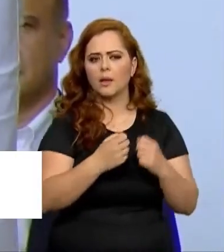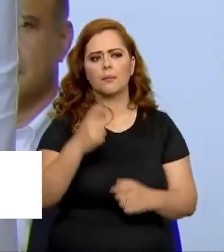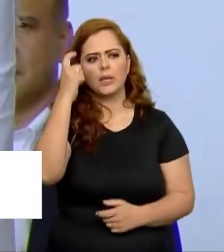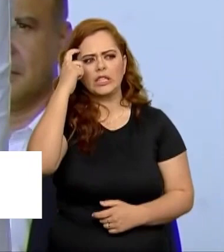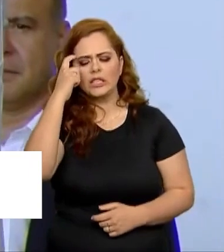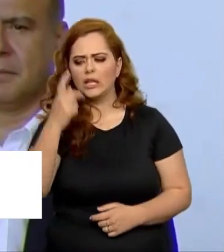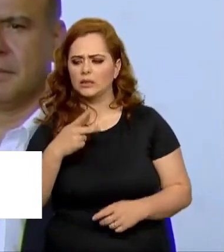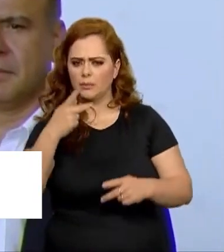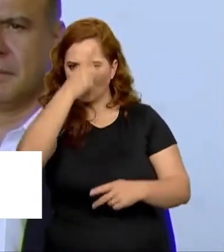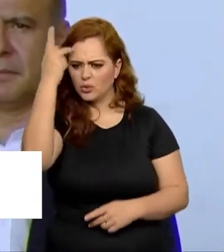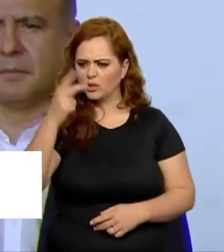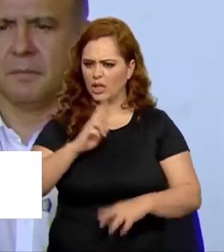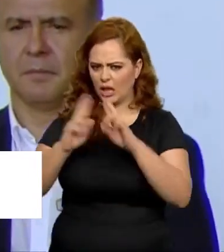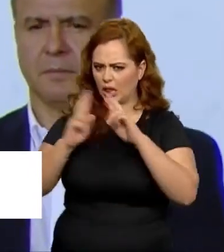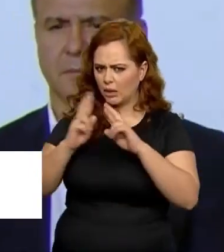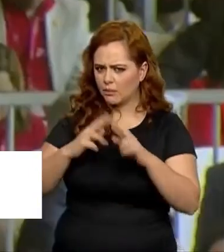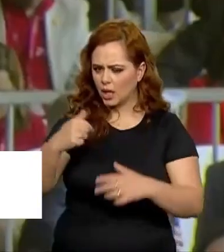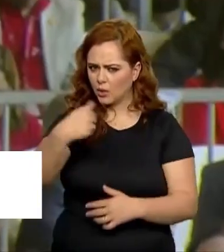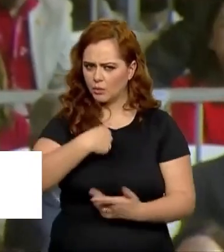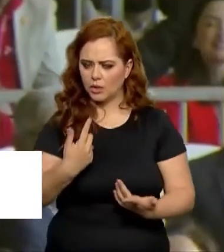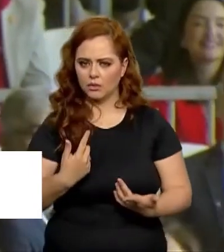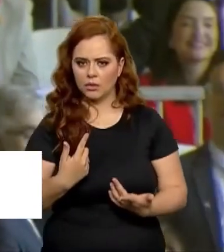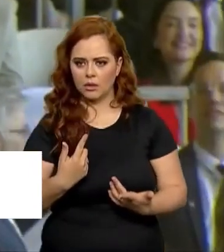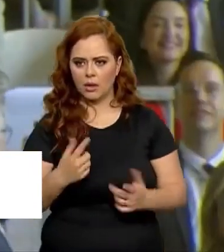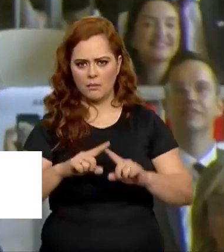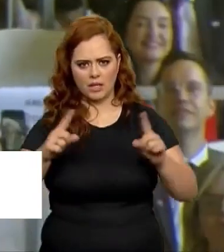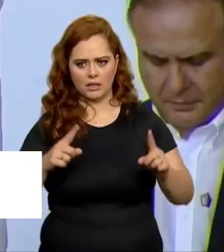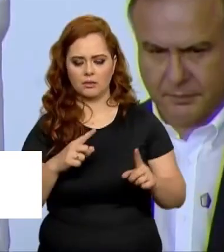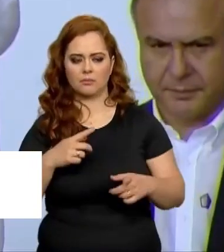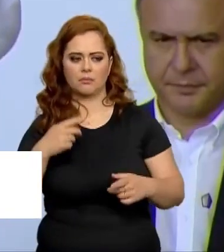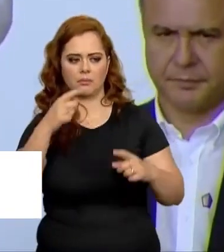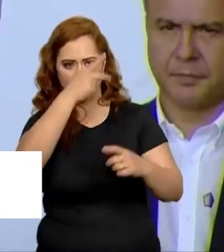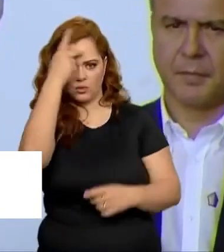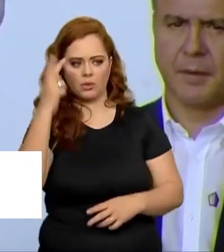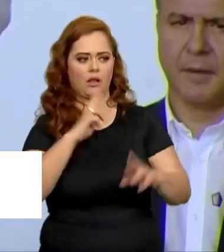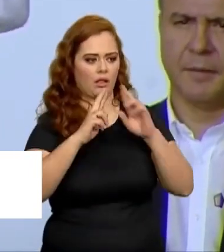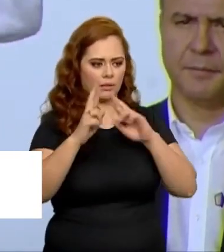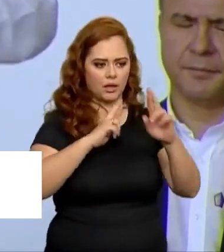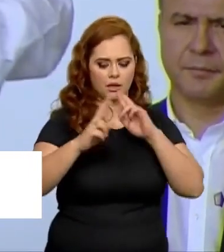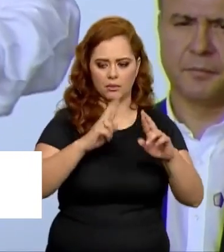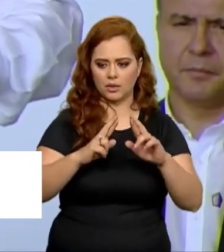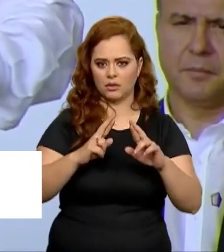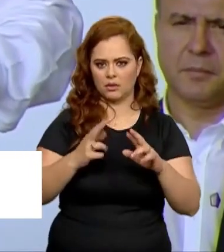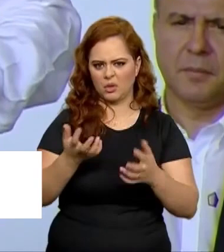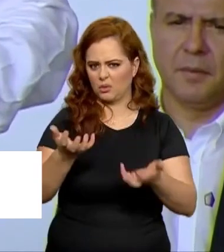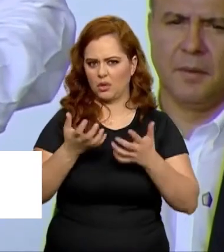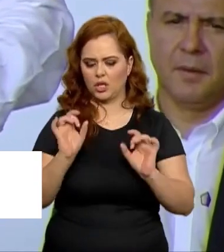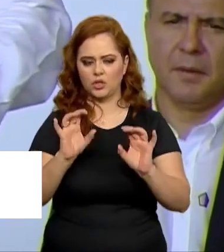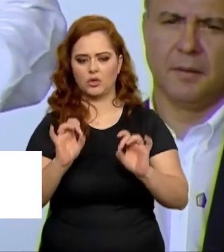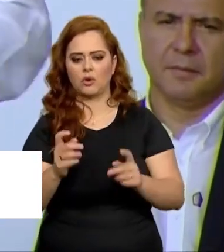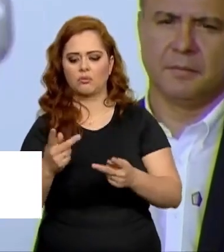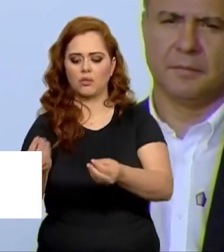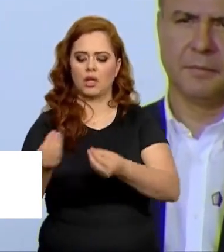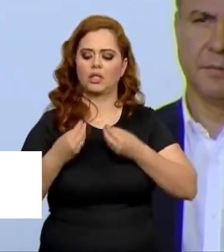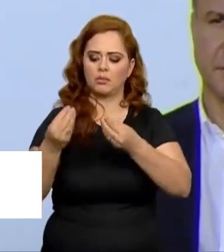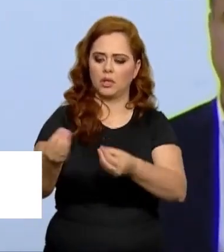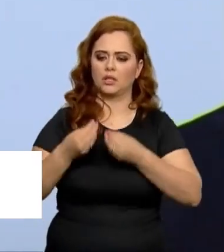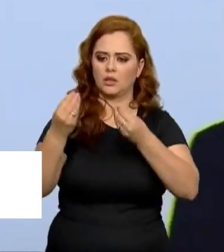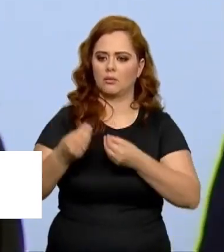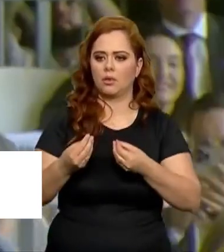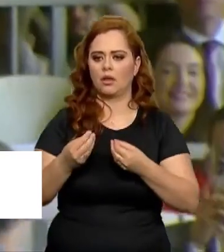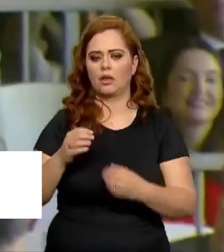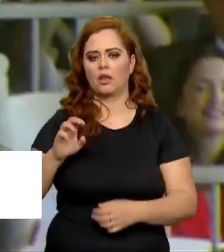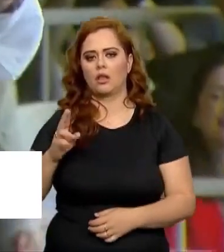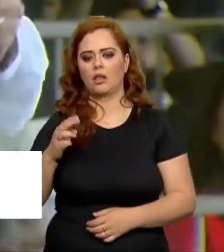reclamam. Não é só para receber elogios, porque às vezes a pessoa também está puta com a gente. Você fez tua